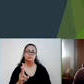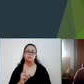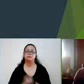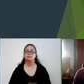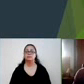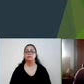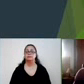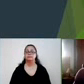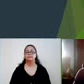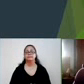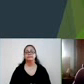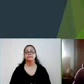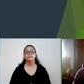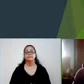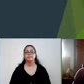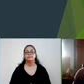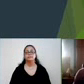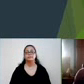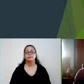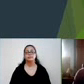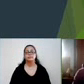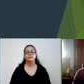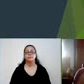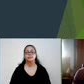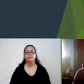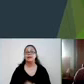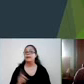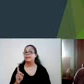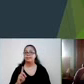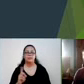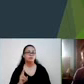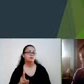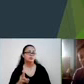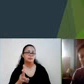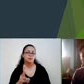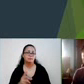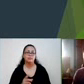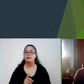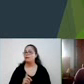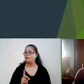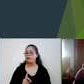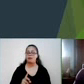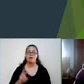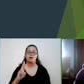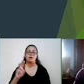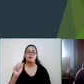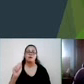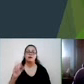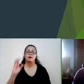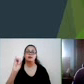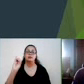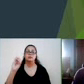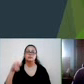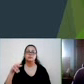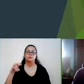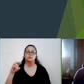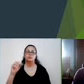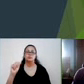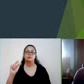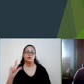ser racional tem que ser uma dízima periódica. Não periódica não é racional. Por exemplo,